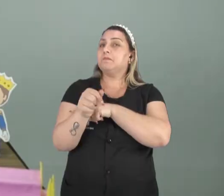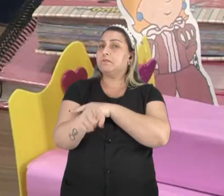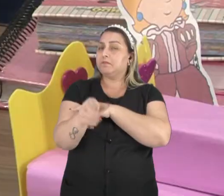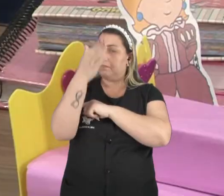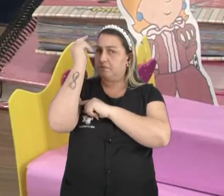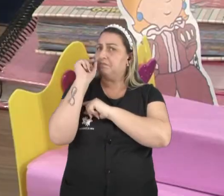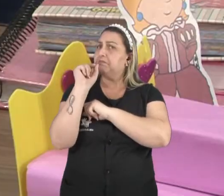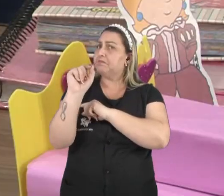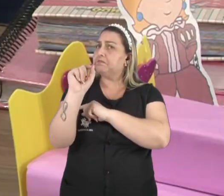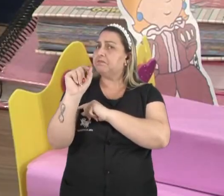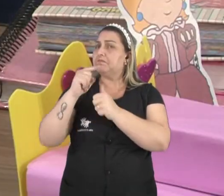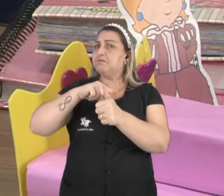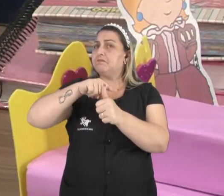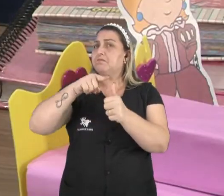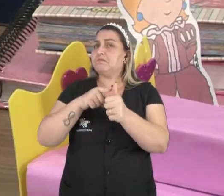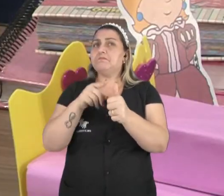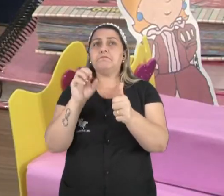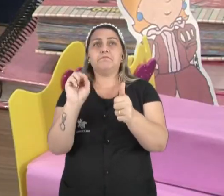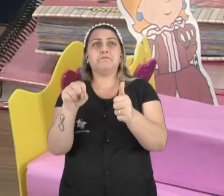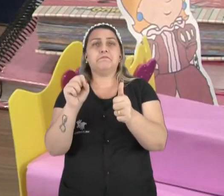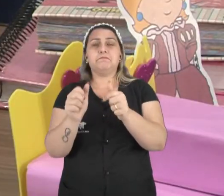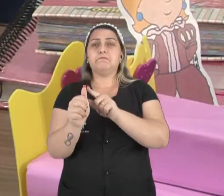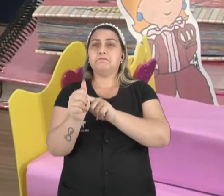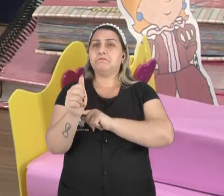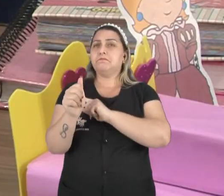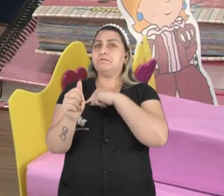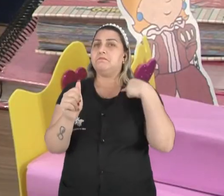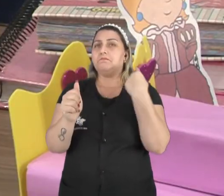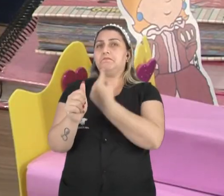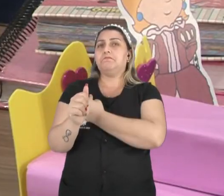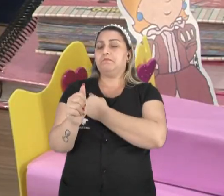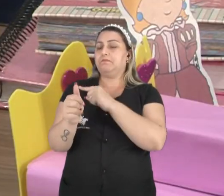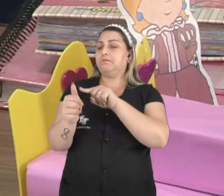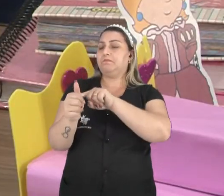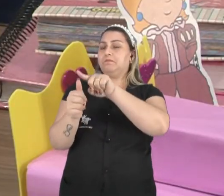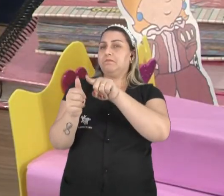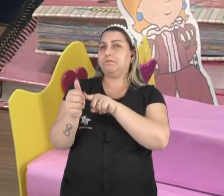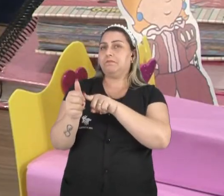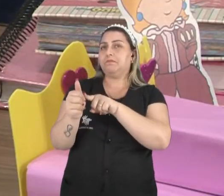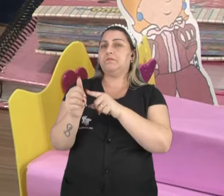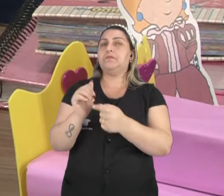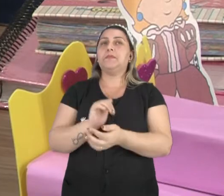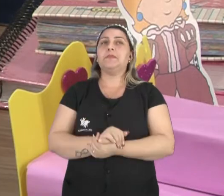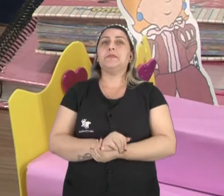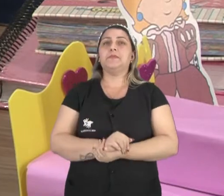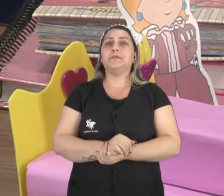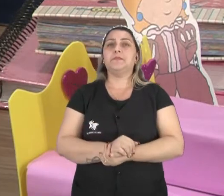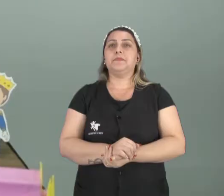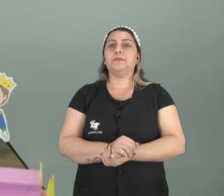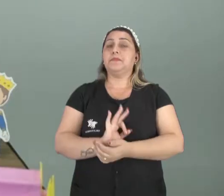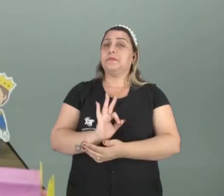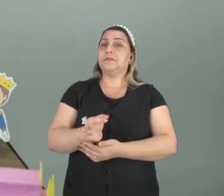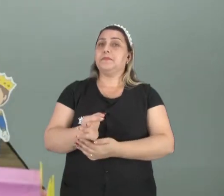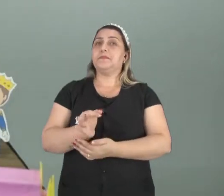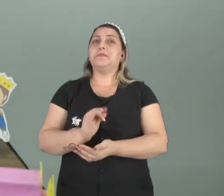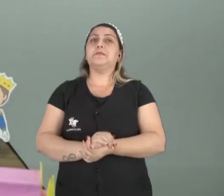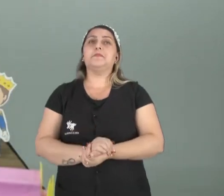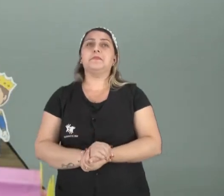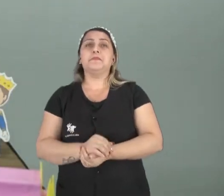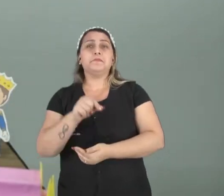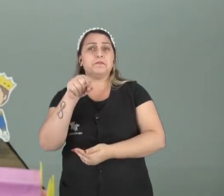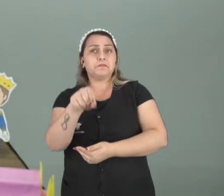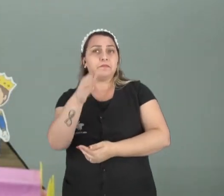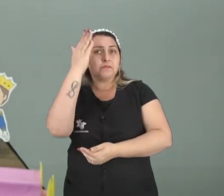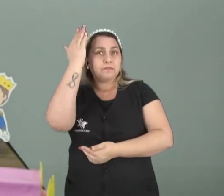é a polegada? Sim, a nossa polegada, o nosso polegar, certo?